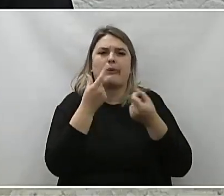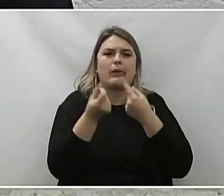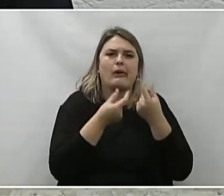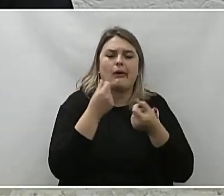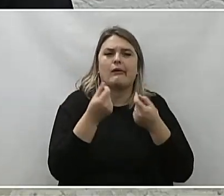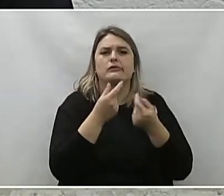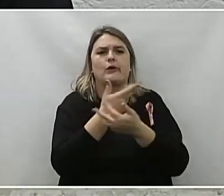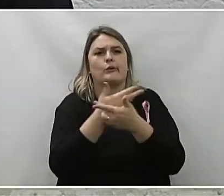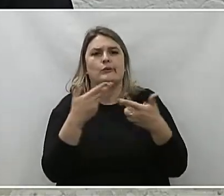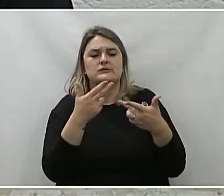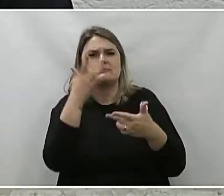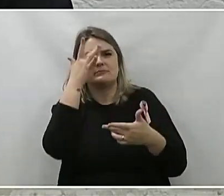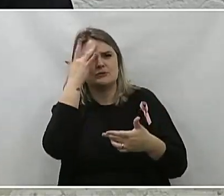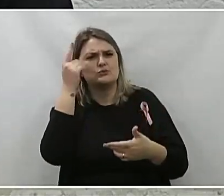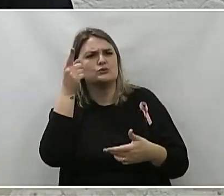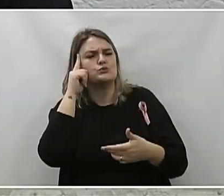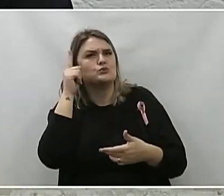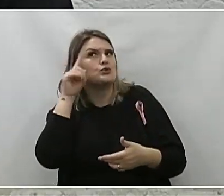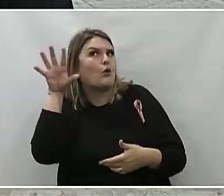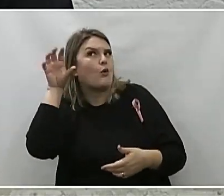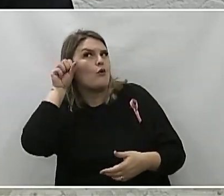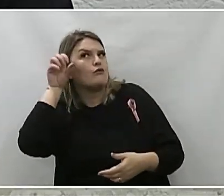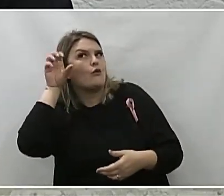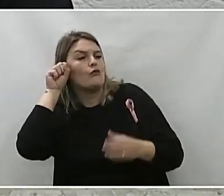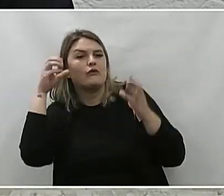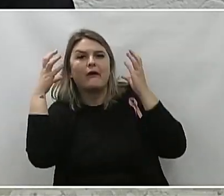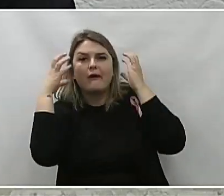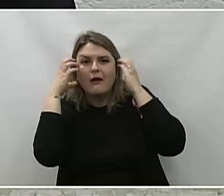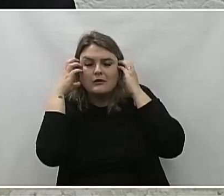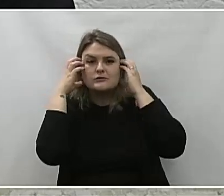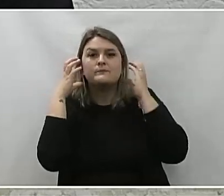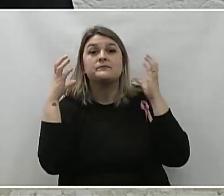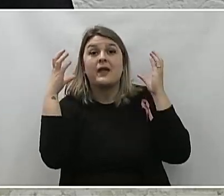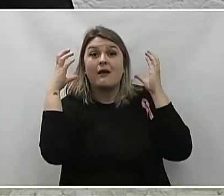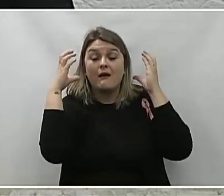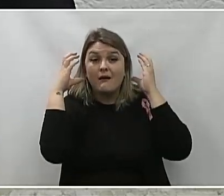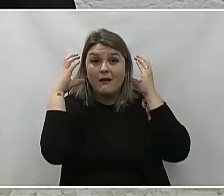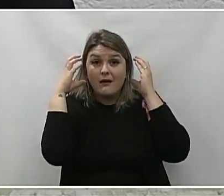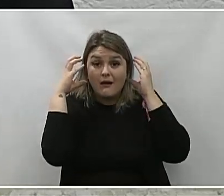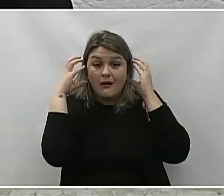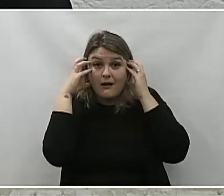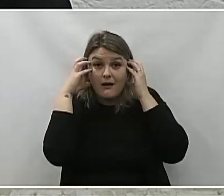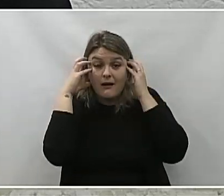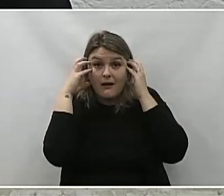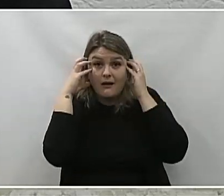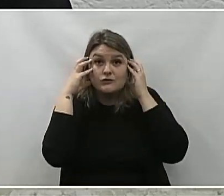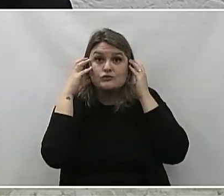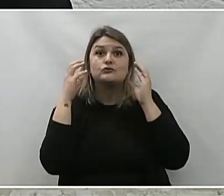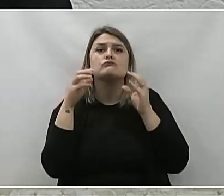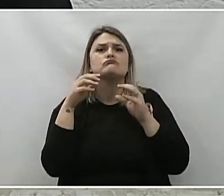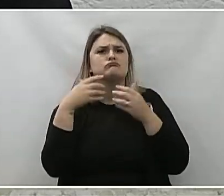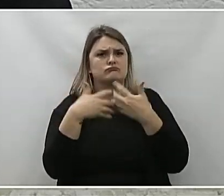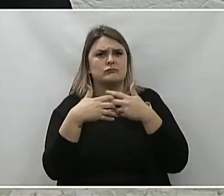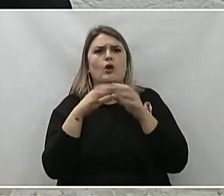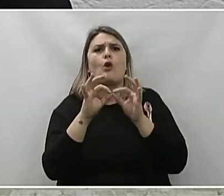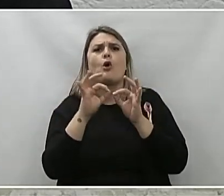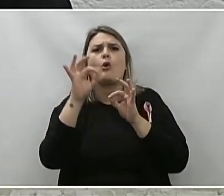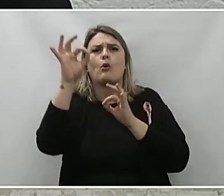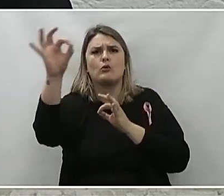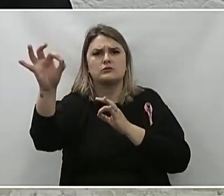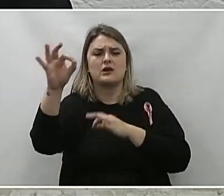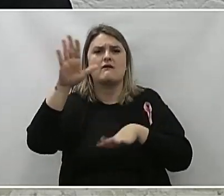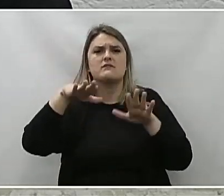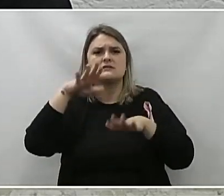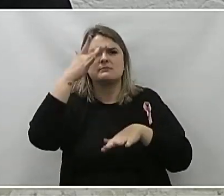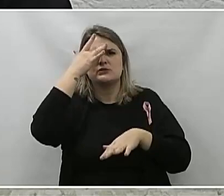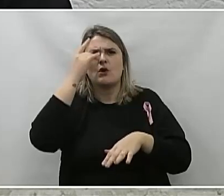parte da vida das pessoas com um alcance enorme ela chega até mesmo onde o celular não funciona basta um recado